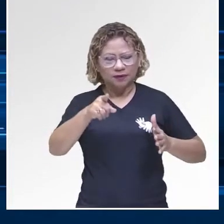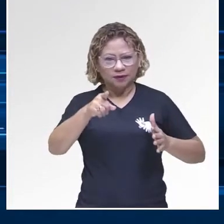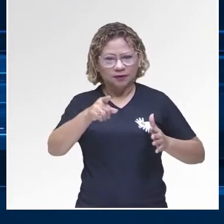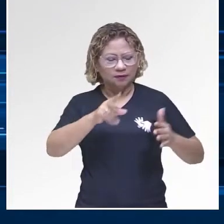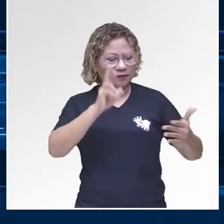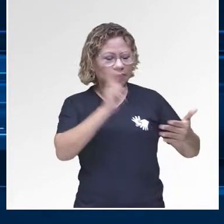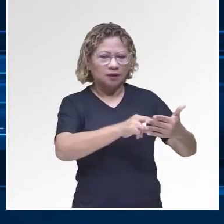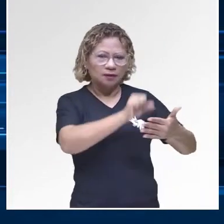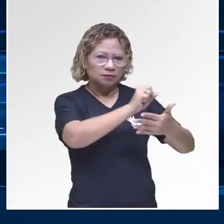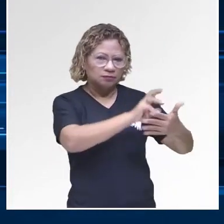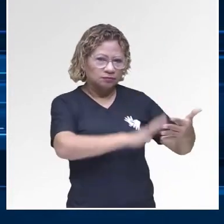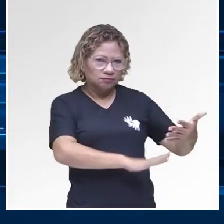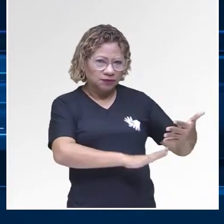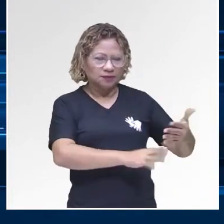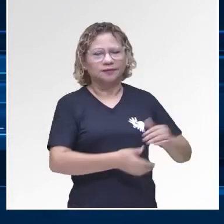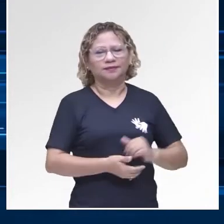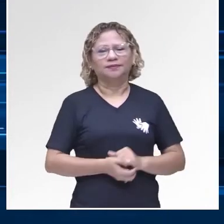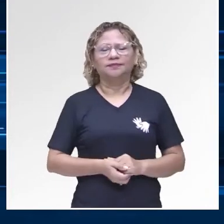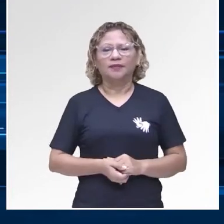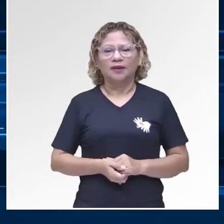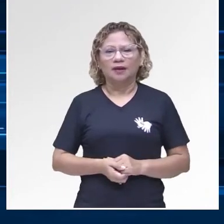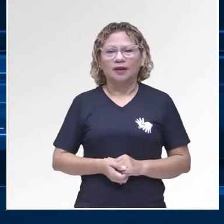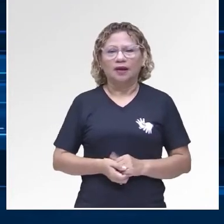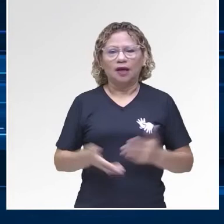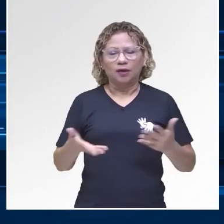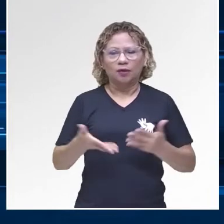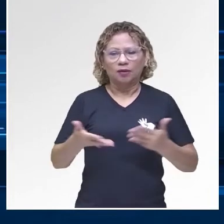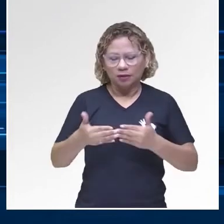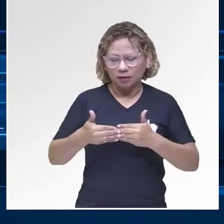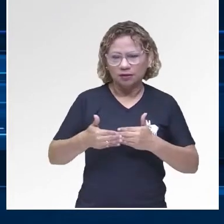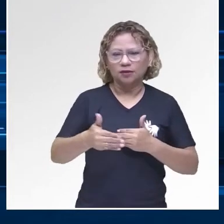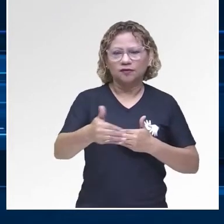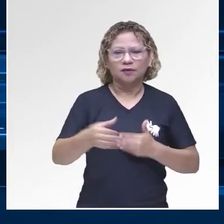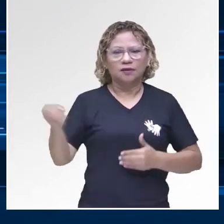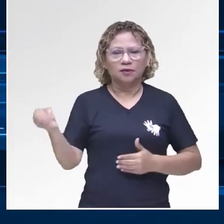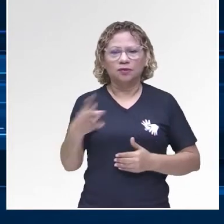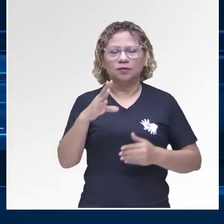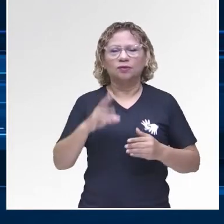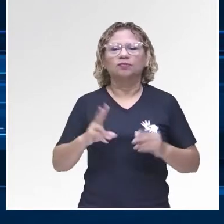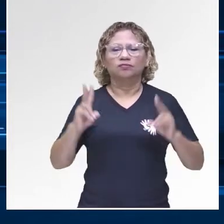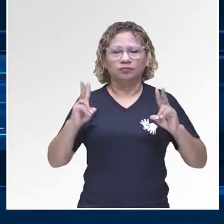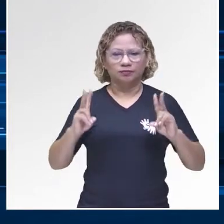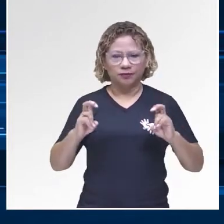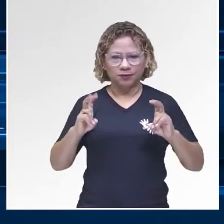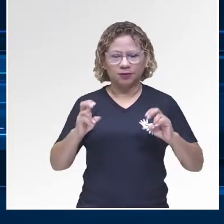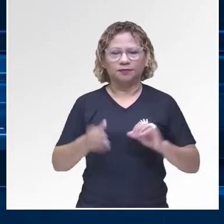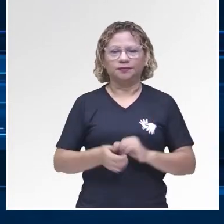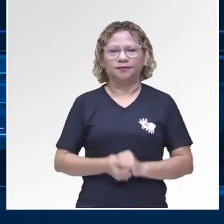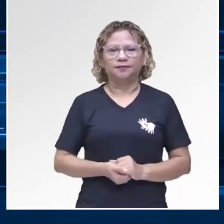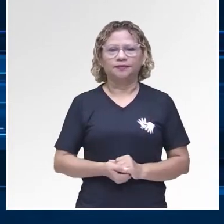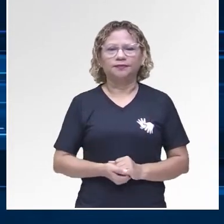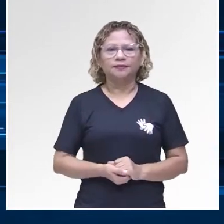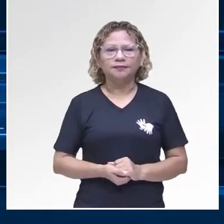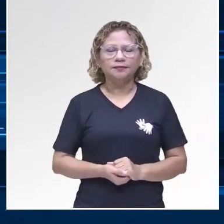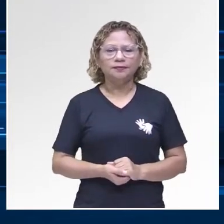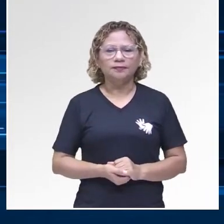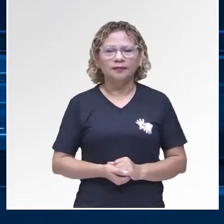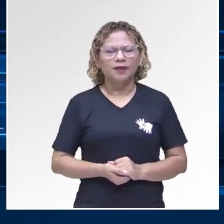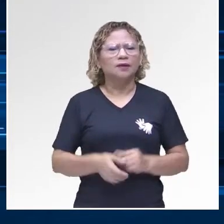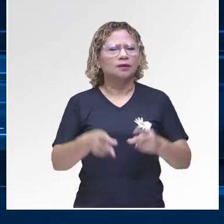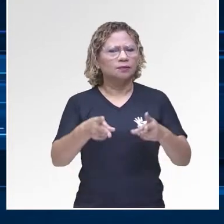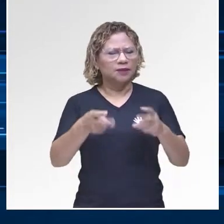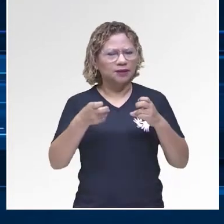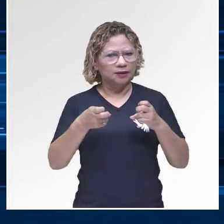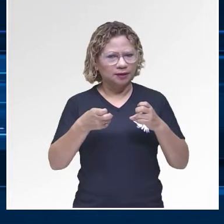vamos dar início à nossa primeira aula da terceira unidade. Então, vamos para a cartela. Então, nessa terceira unidade,